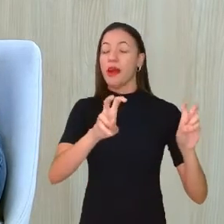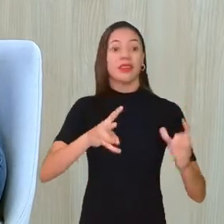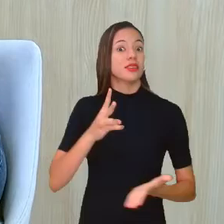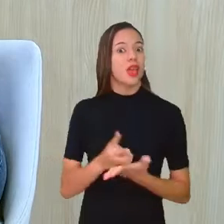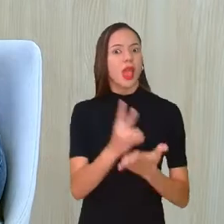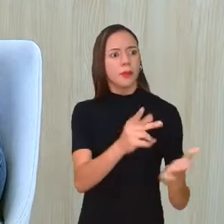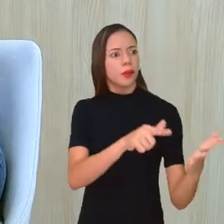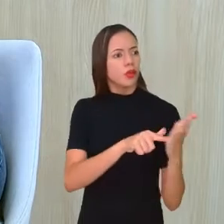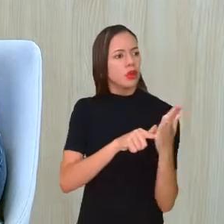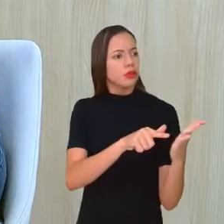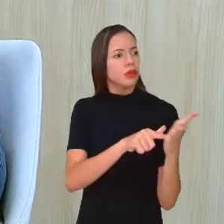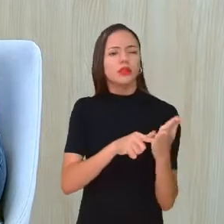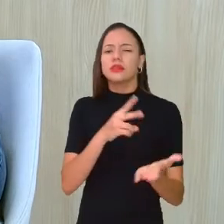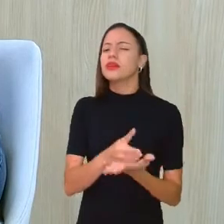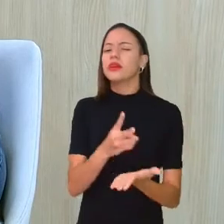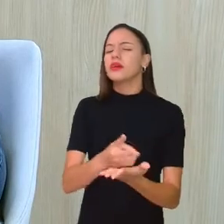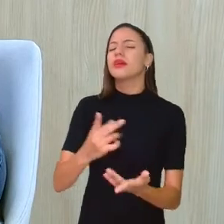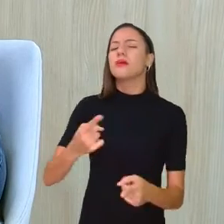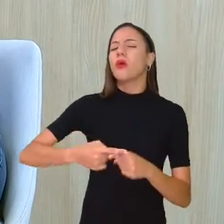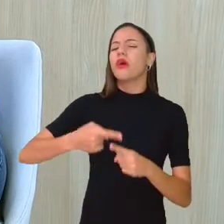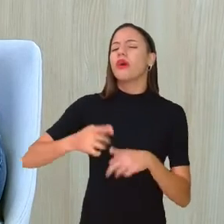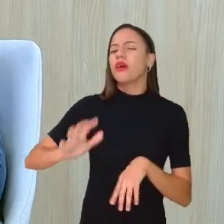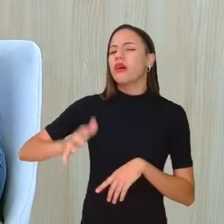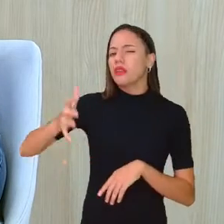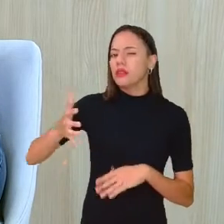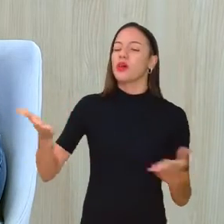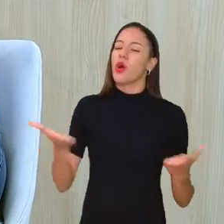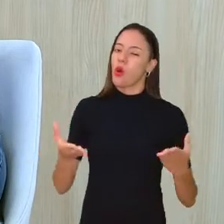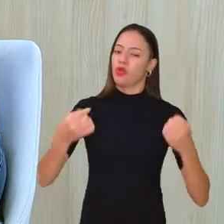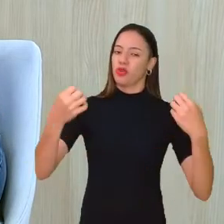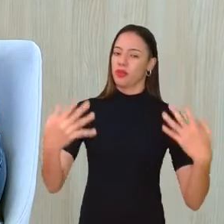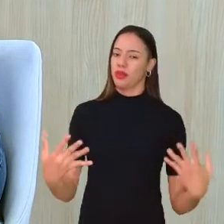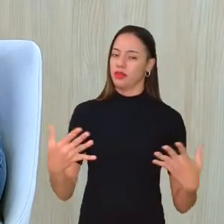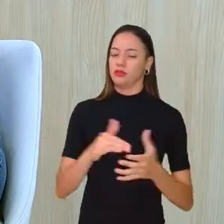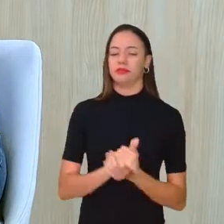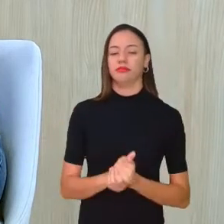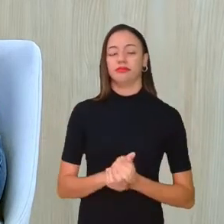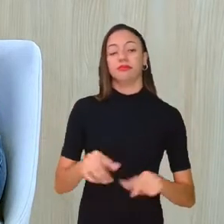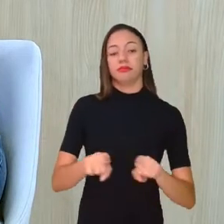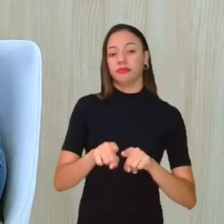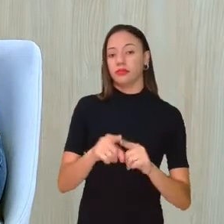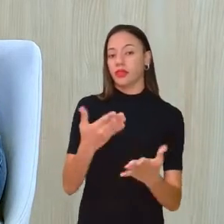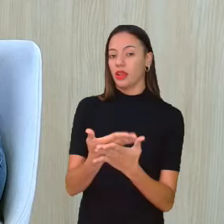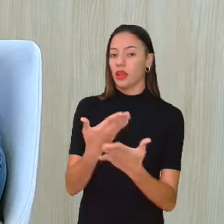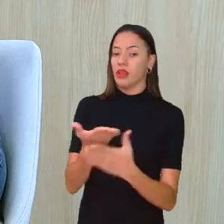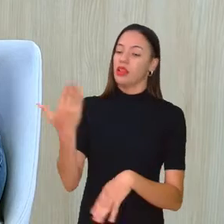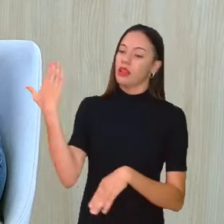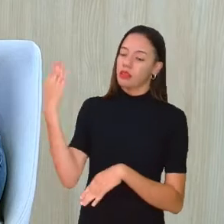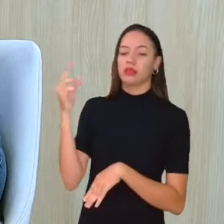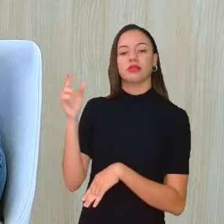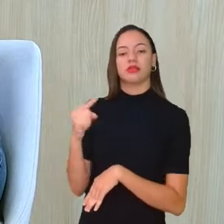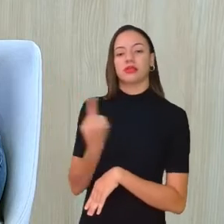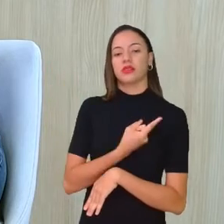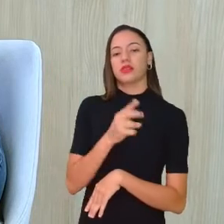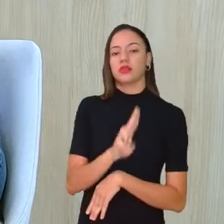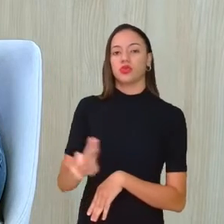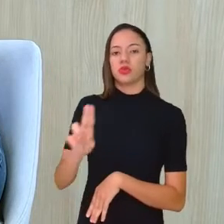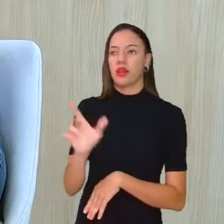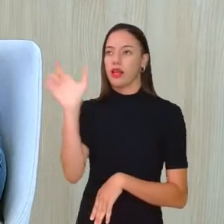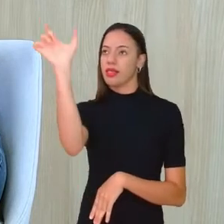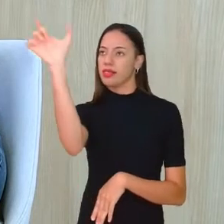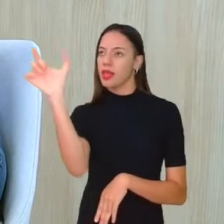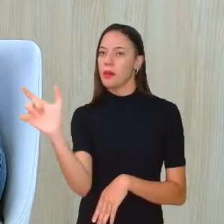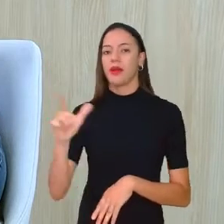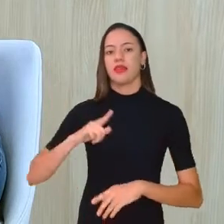A gente vai ver um pouco na aula de hoje, né? E na aula anterior a gente utilizou alguns termos que estão muito ligados a essa coisa